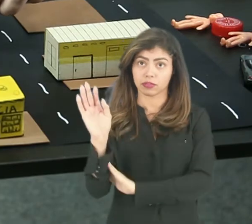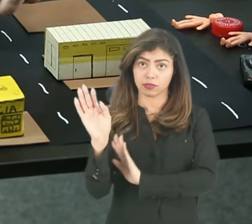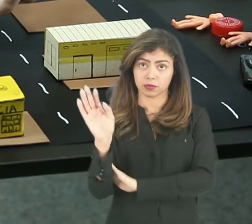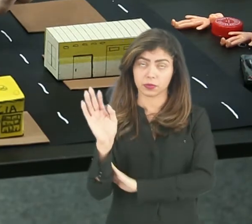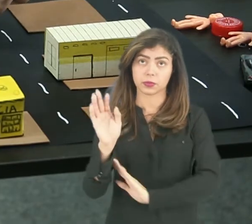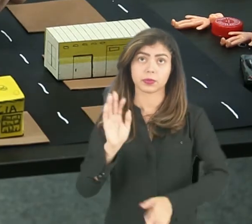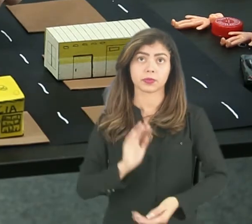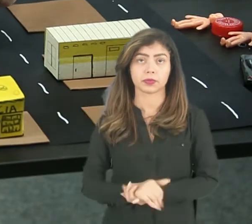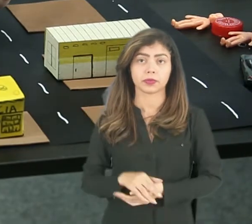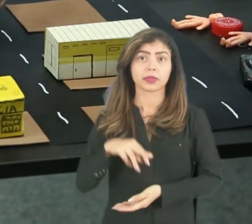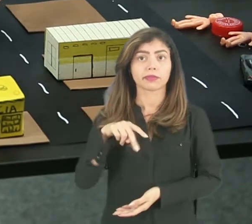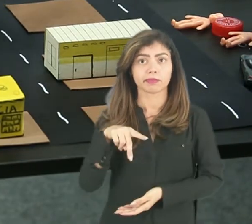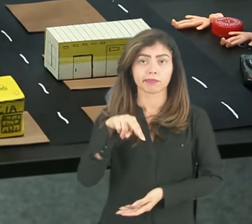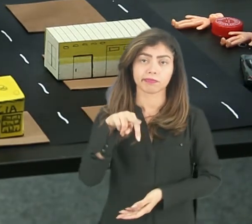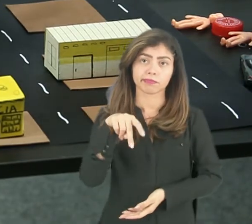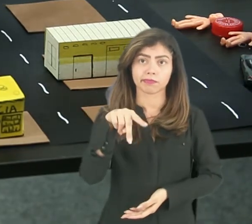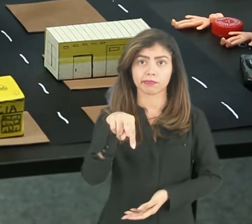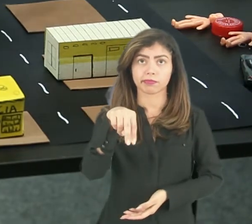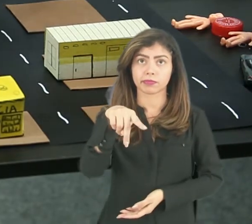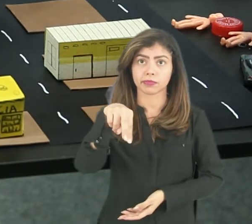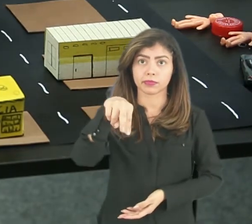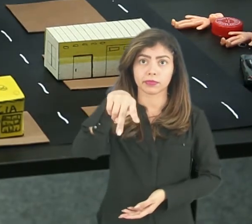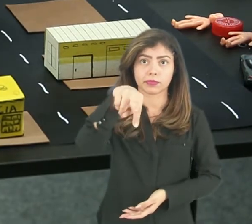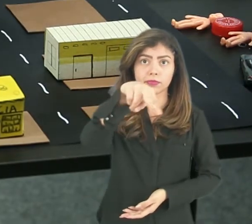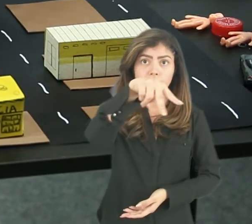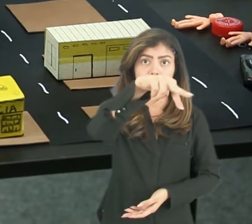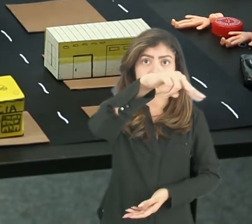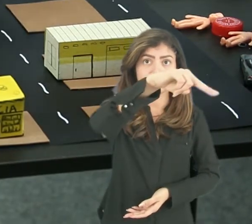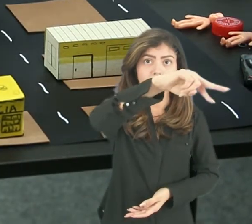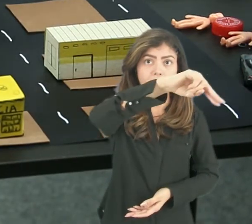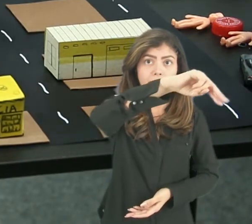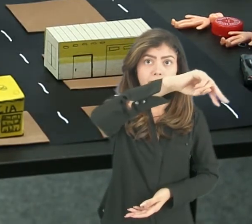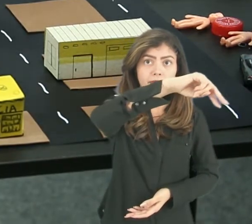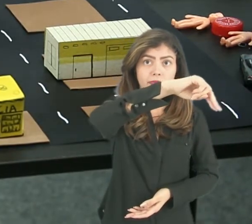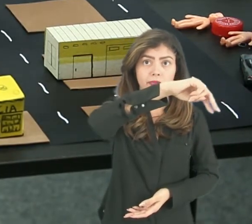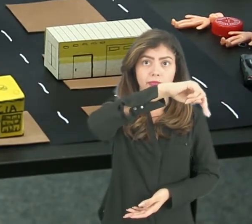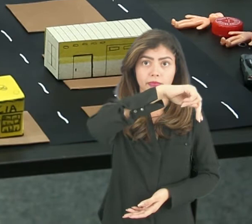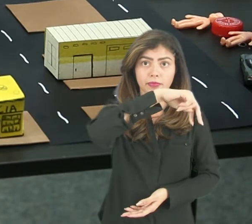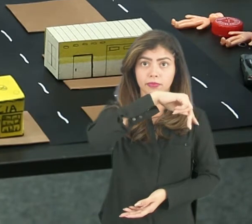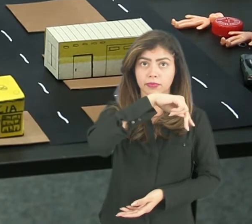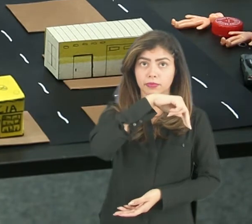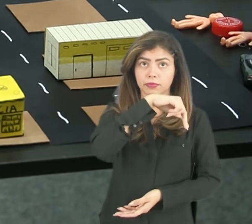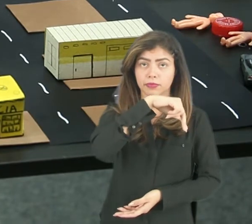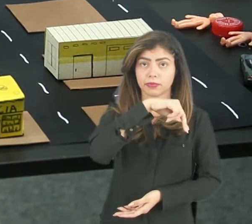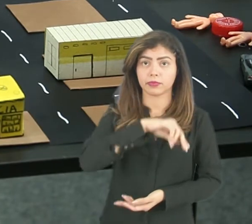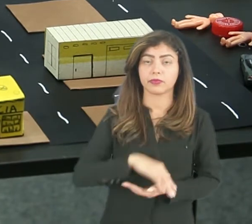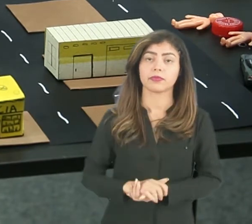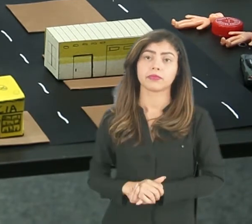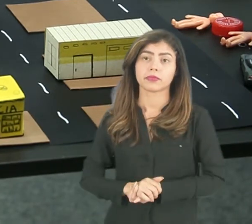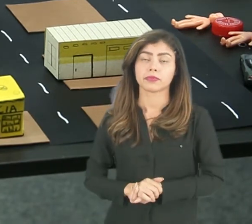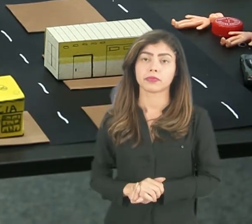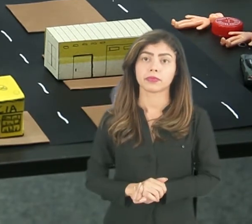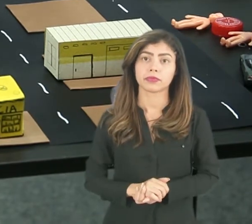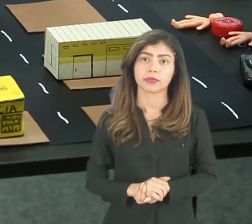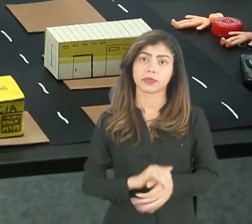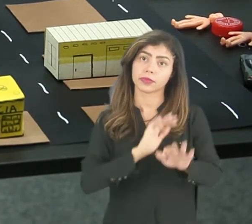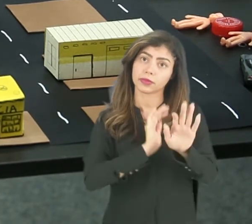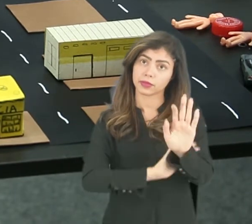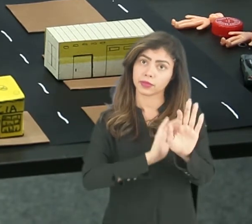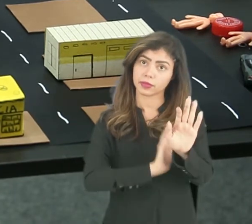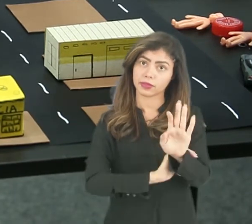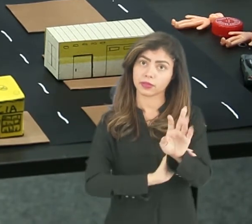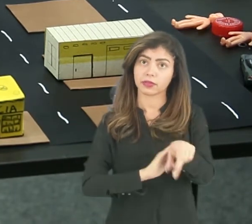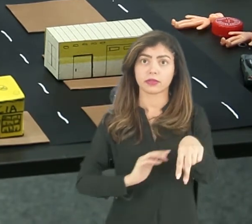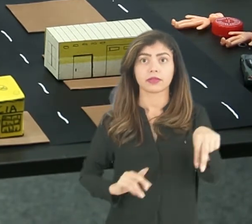né? E vou seguir, fazer a rotatória para o meu lado esquerdo, virar à